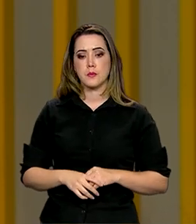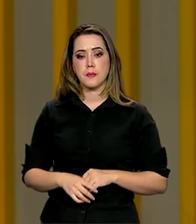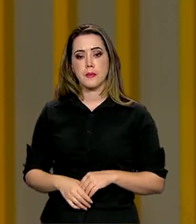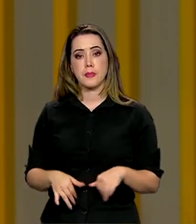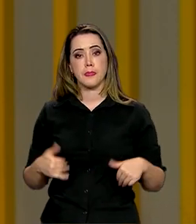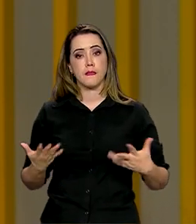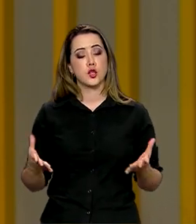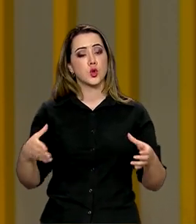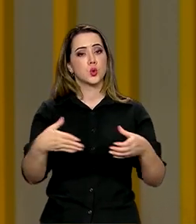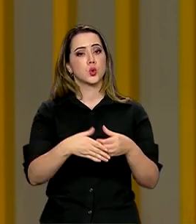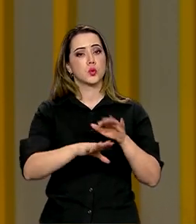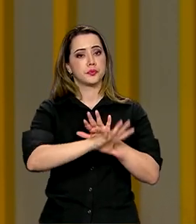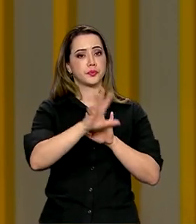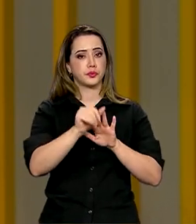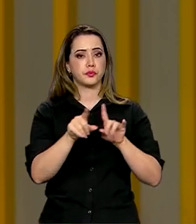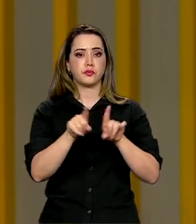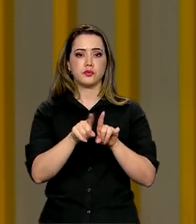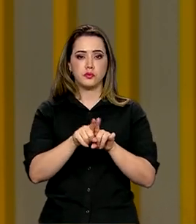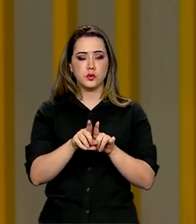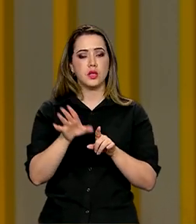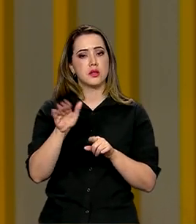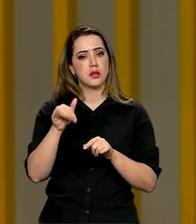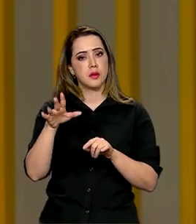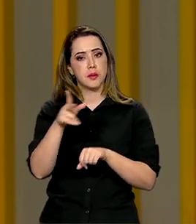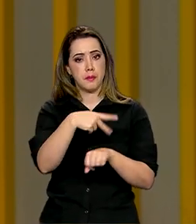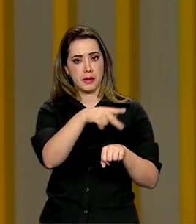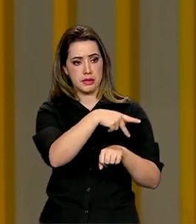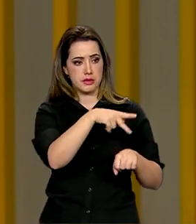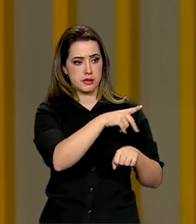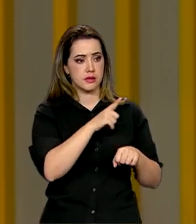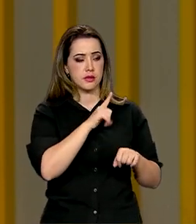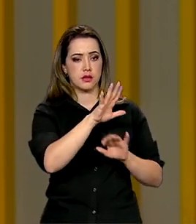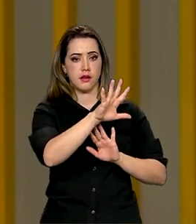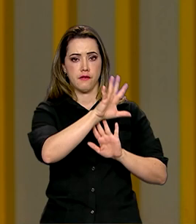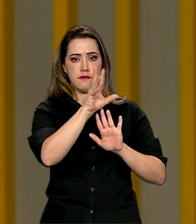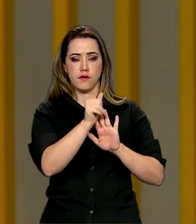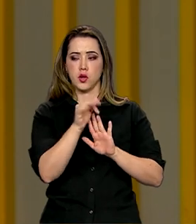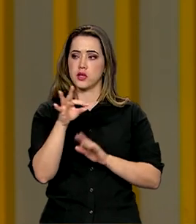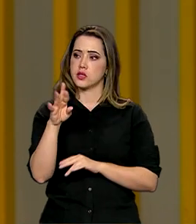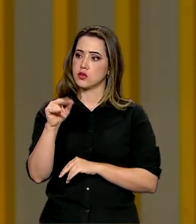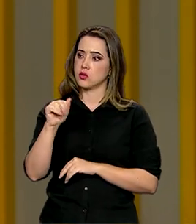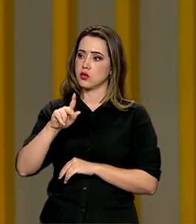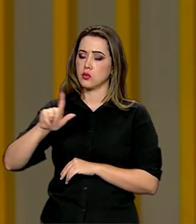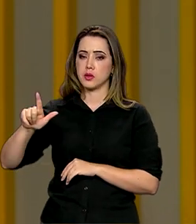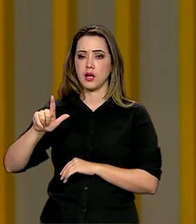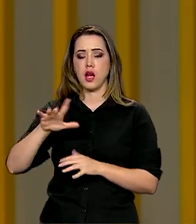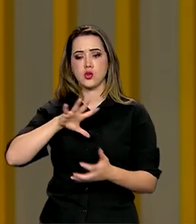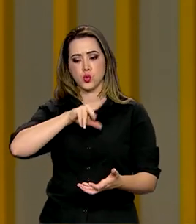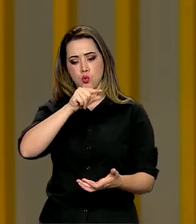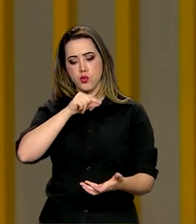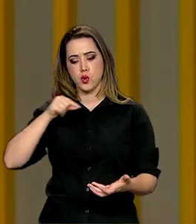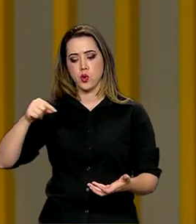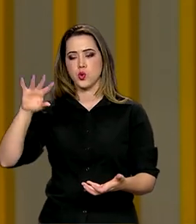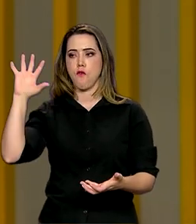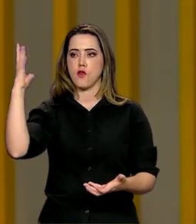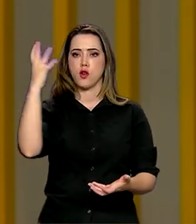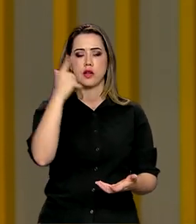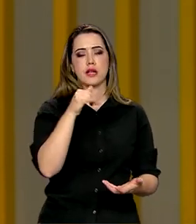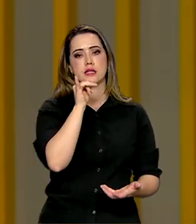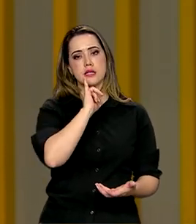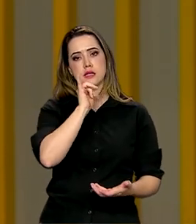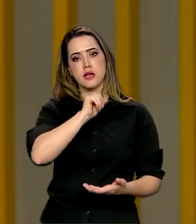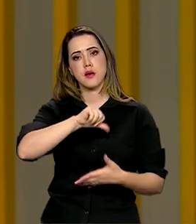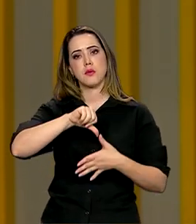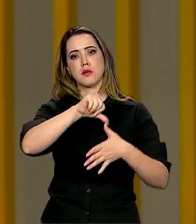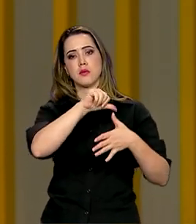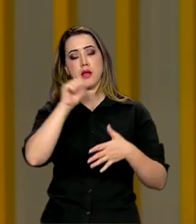E a cúpula da Amazônia também aproximou os países que têm florestas tropicais em diferentes regiões do planeta, como na América do Sul,